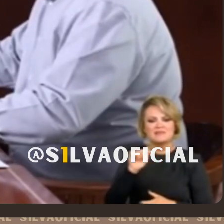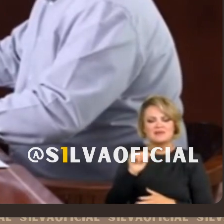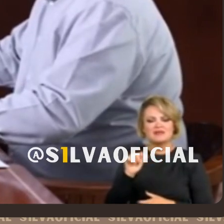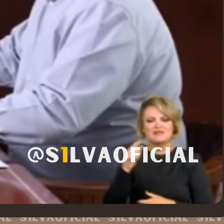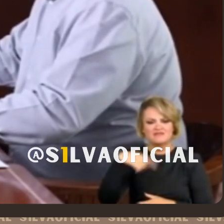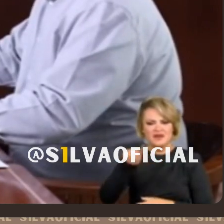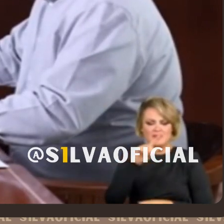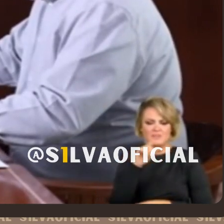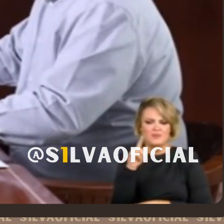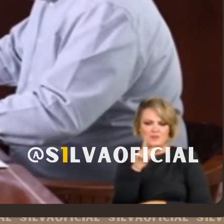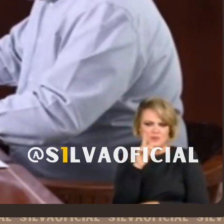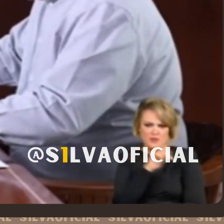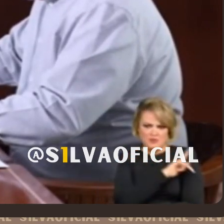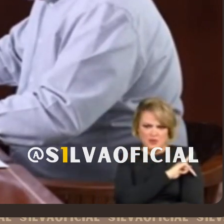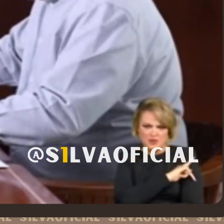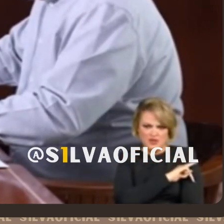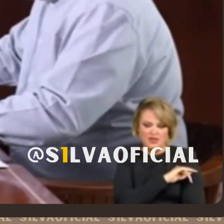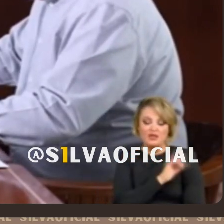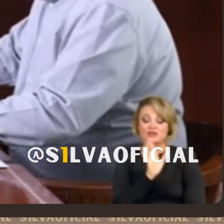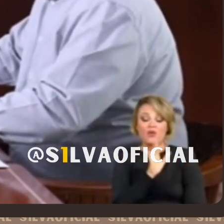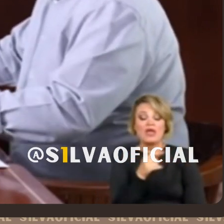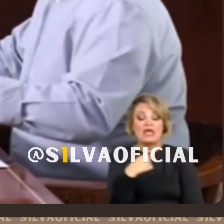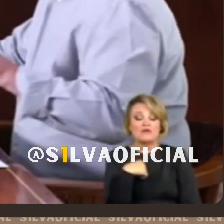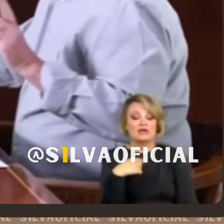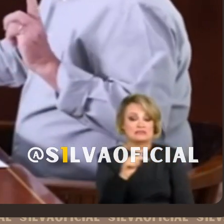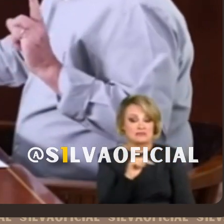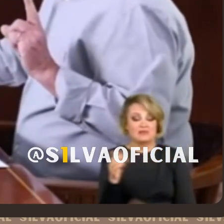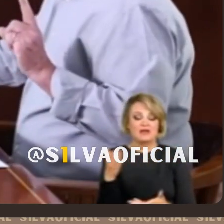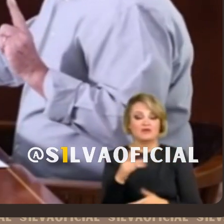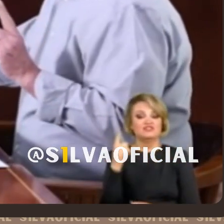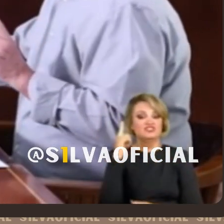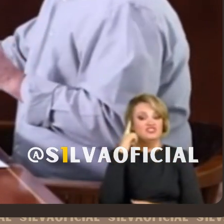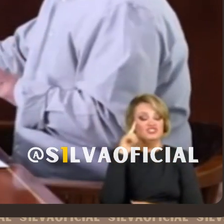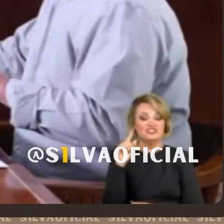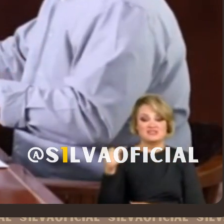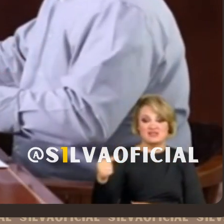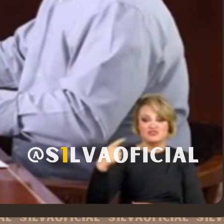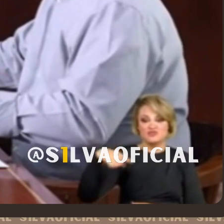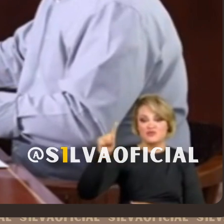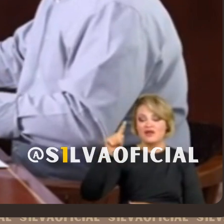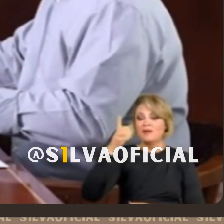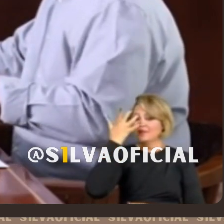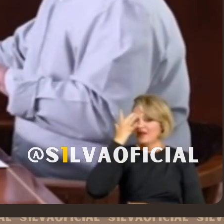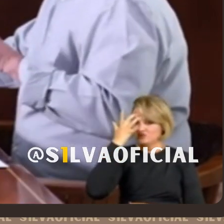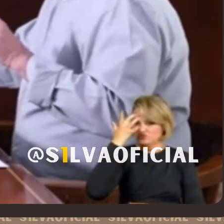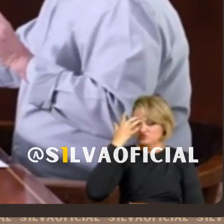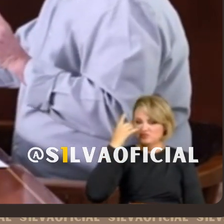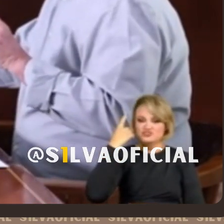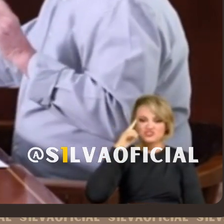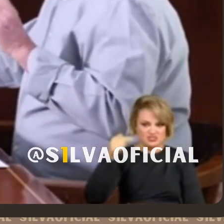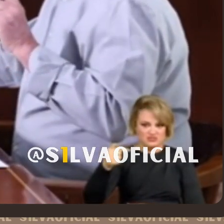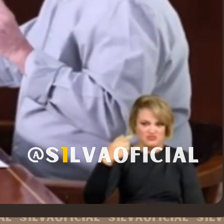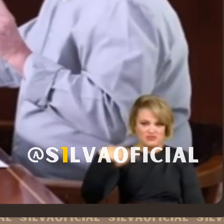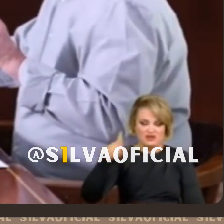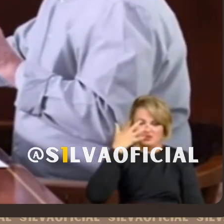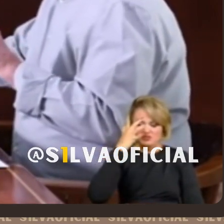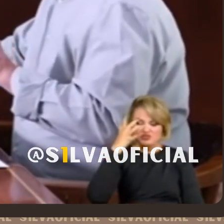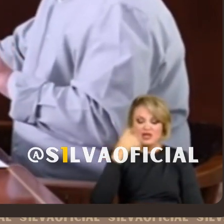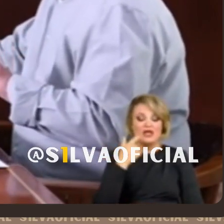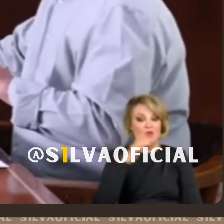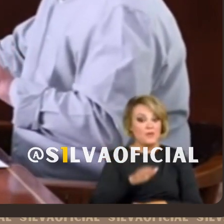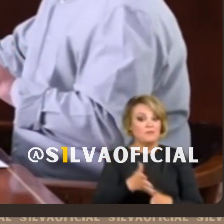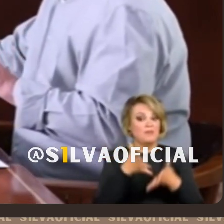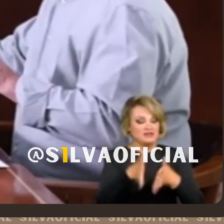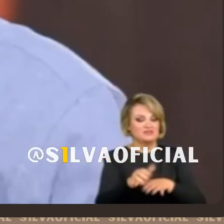viajar dia 7 para a Índia, uhum. No dia 7 eu participo do evento do 7 de setembro, acho que eu vou almoçar no